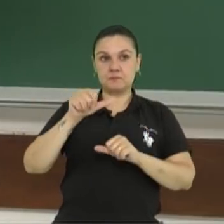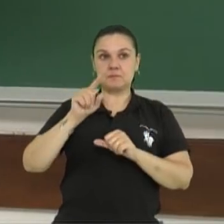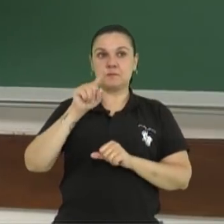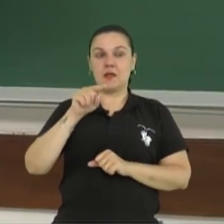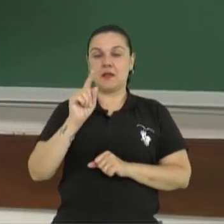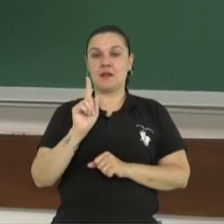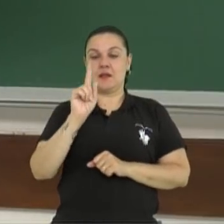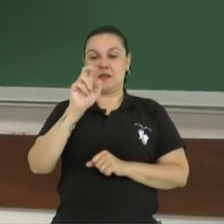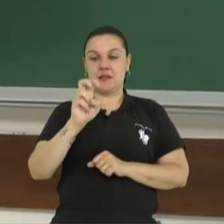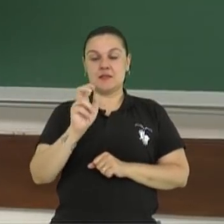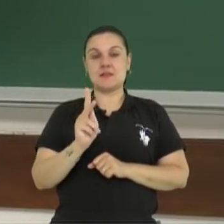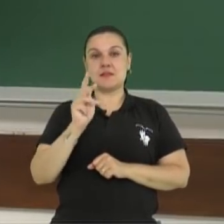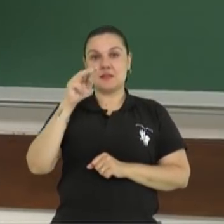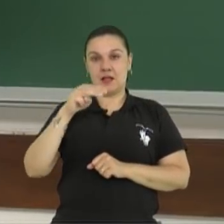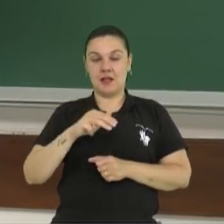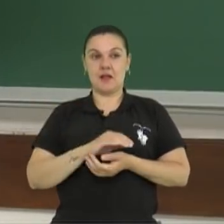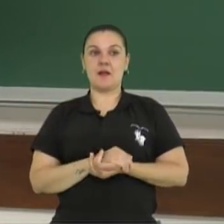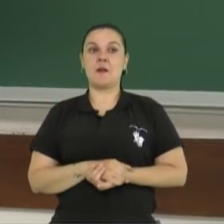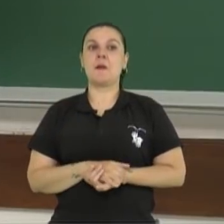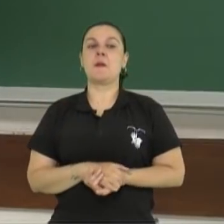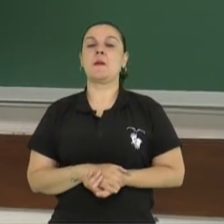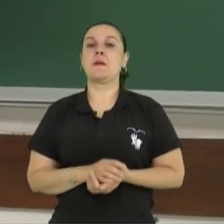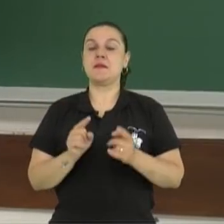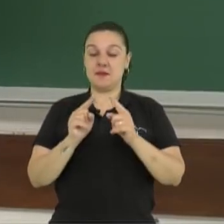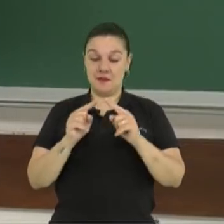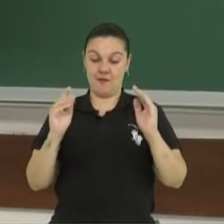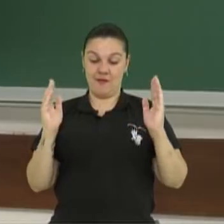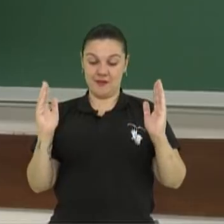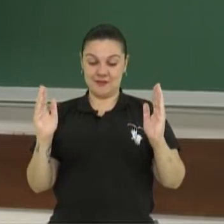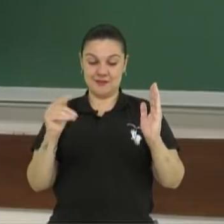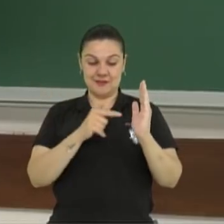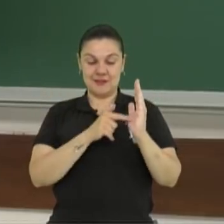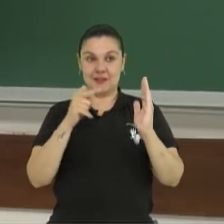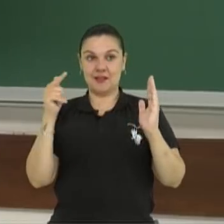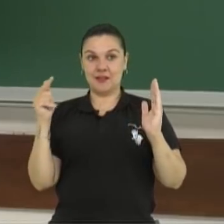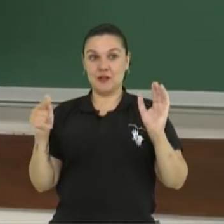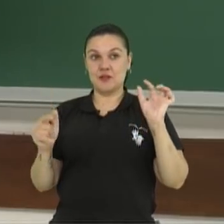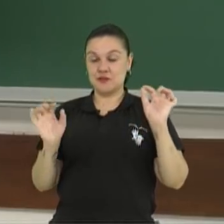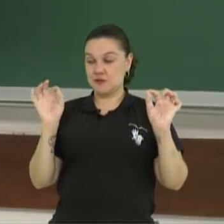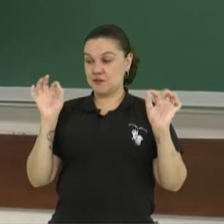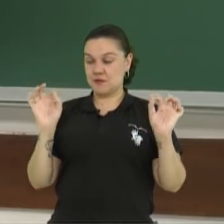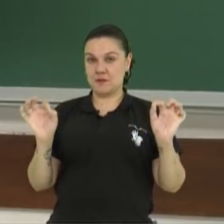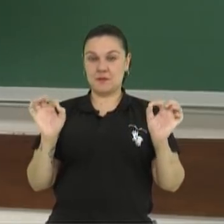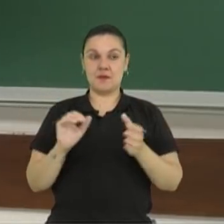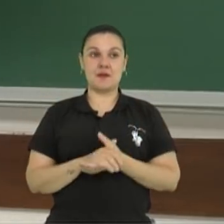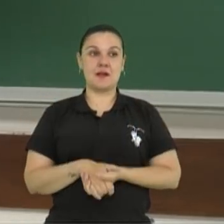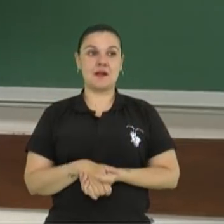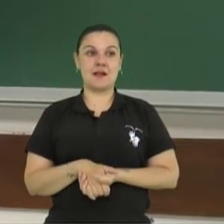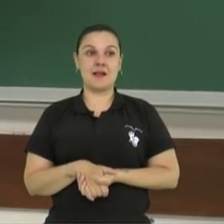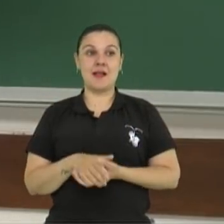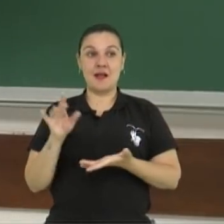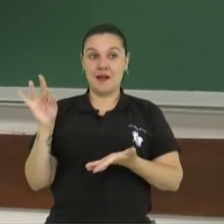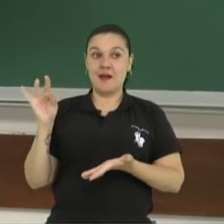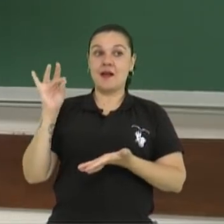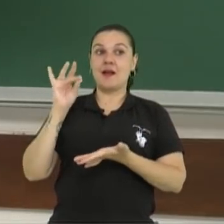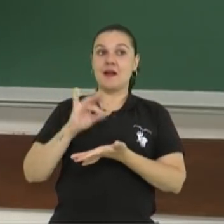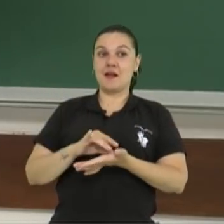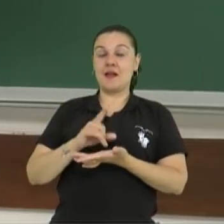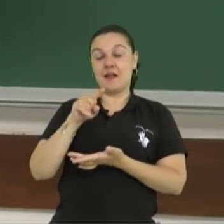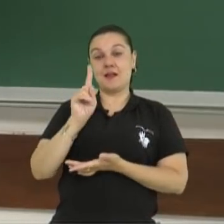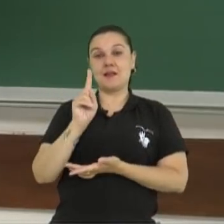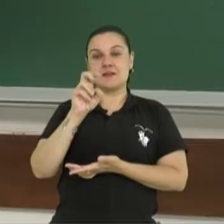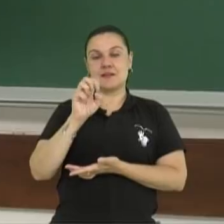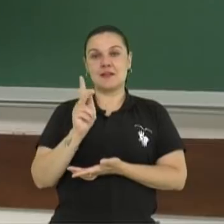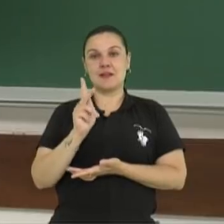ter 15 quilômetros. Então, a distância entre dois pontos, né, na paisagem real é